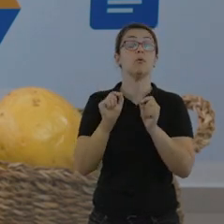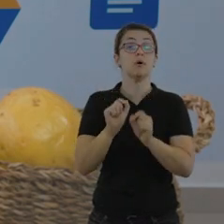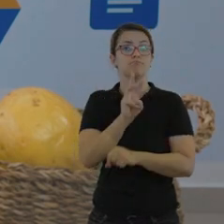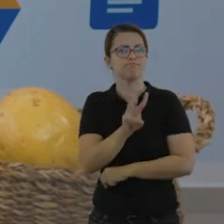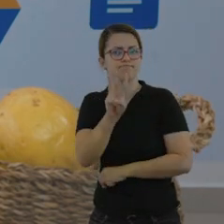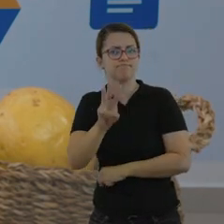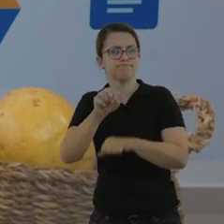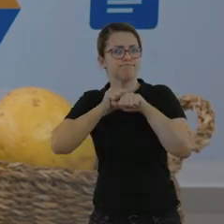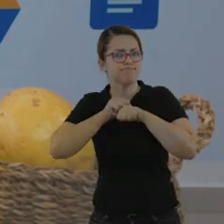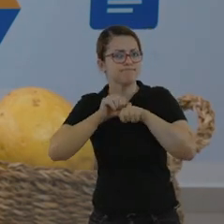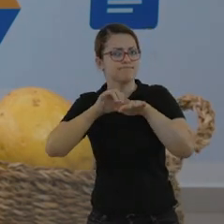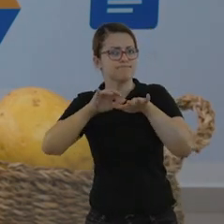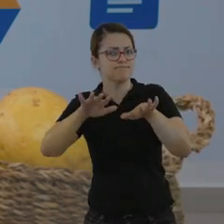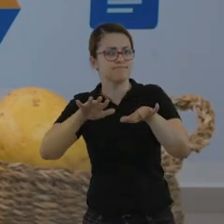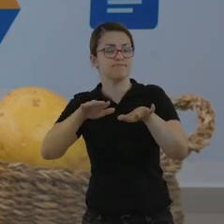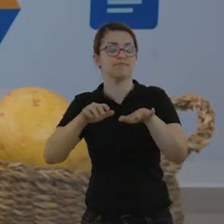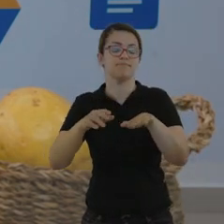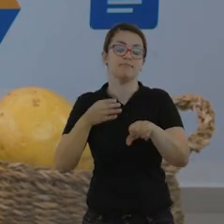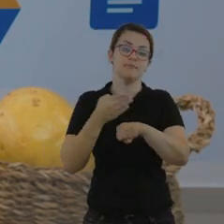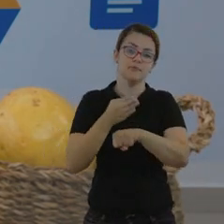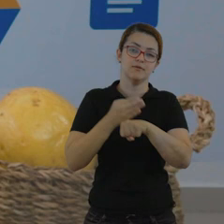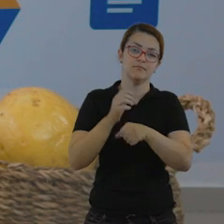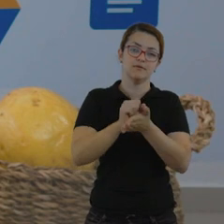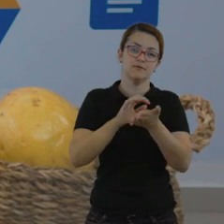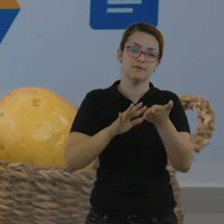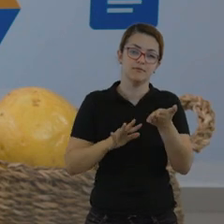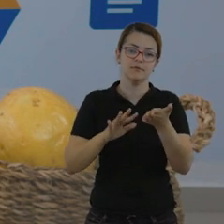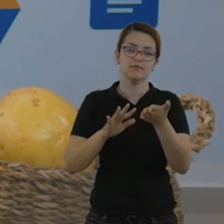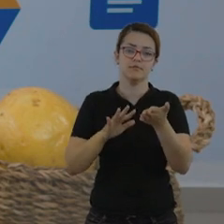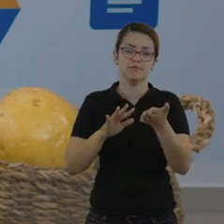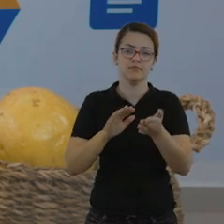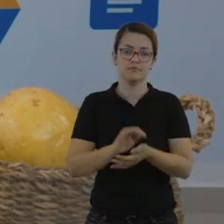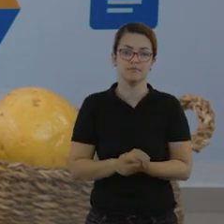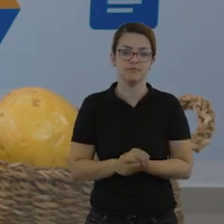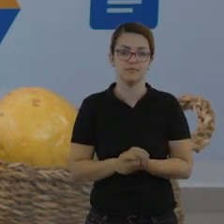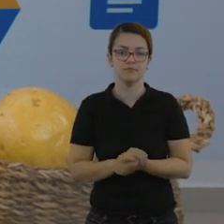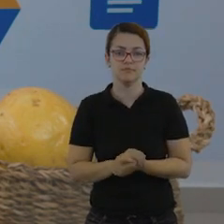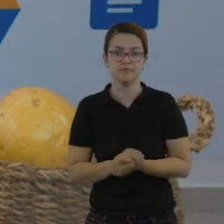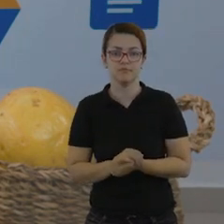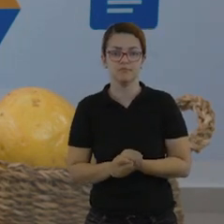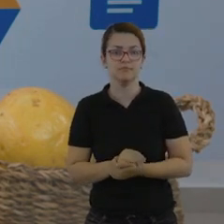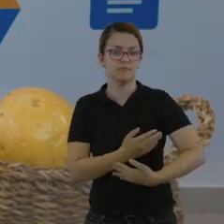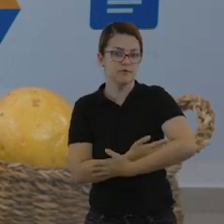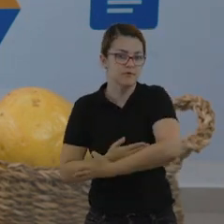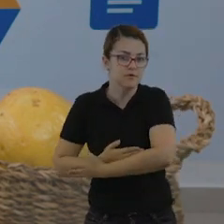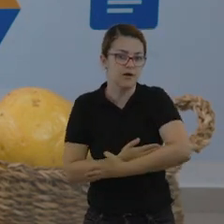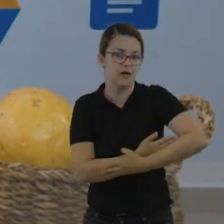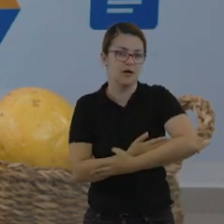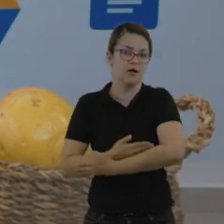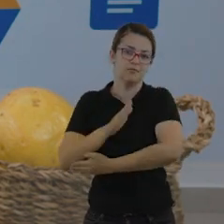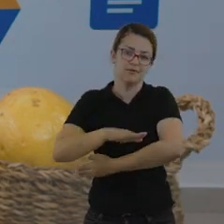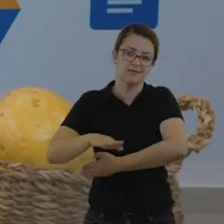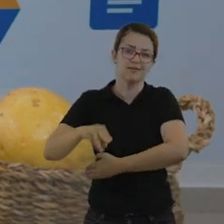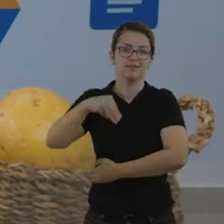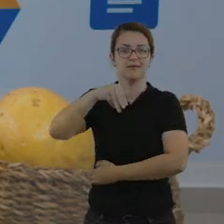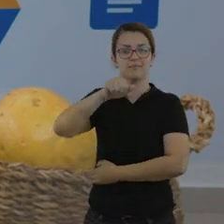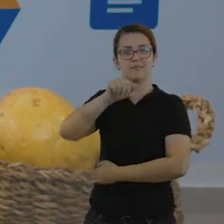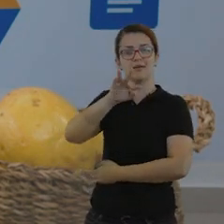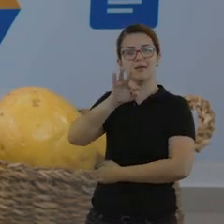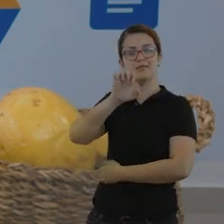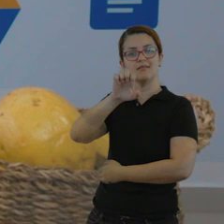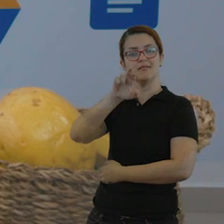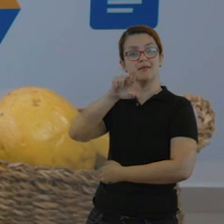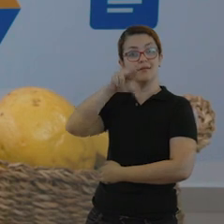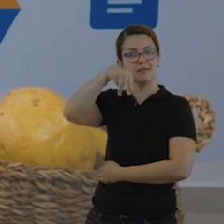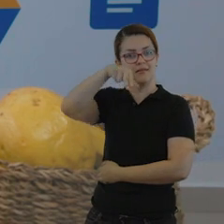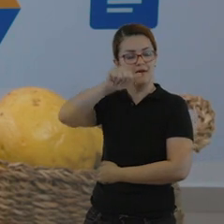casa. Compartilhem o link Lição de Casa, participem das atividades, acessem a tabela do berçário 1, berçário 2 e